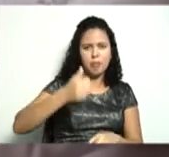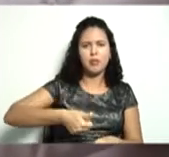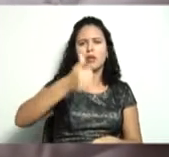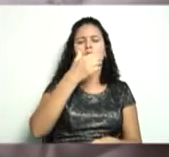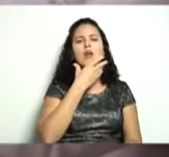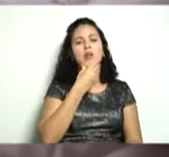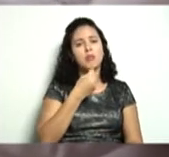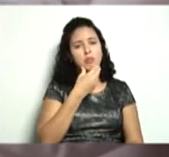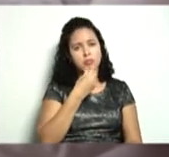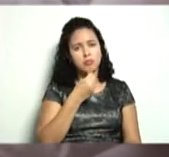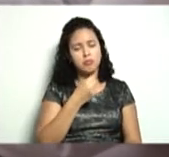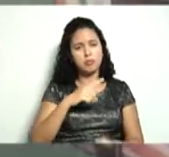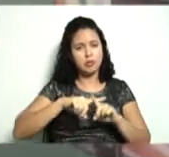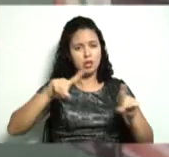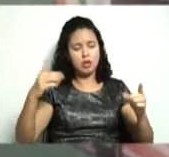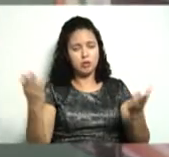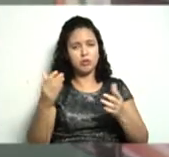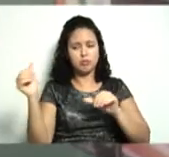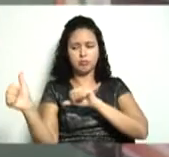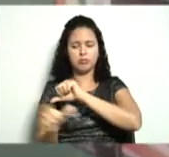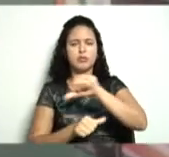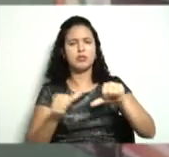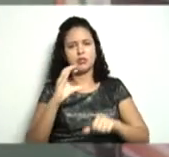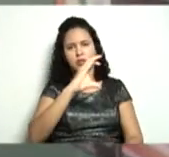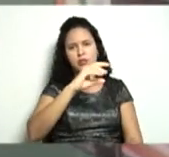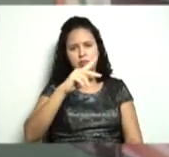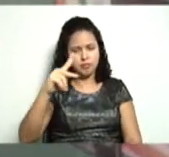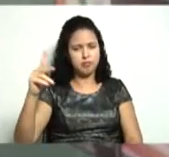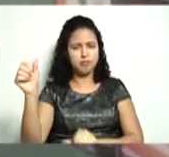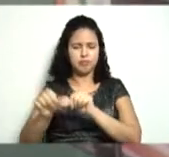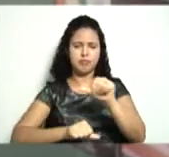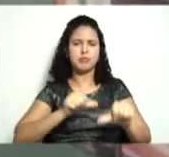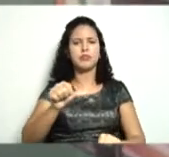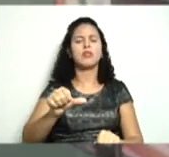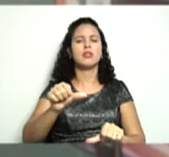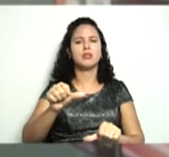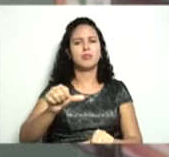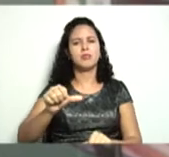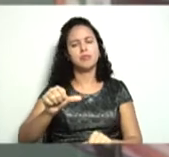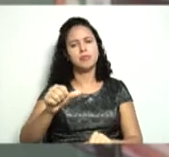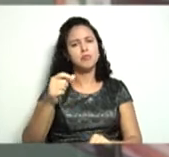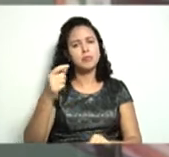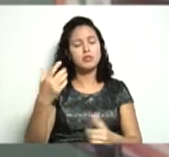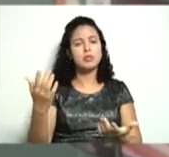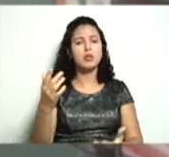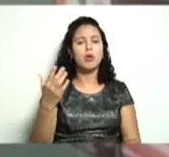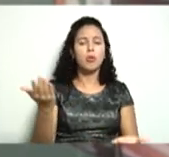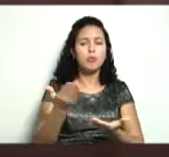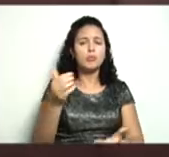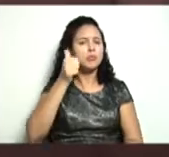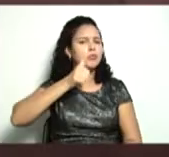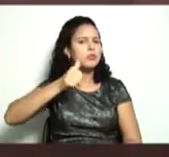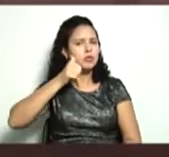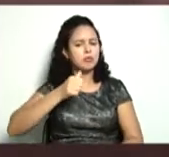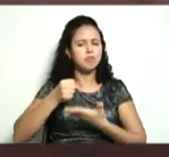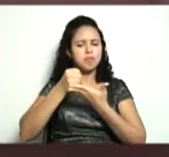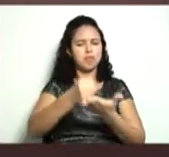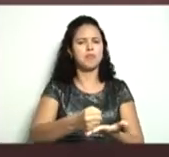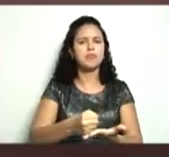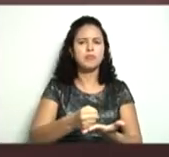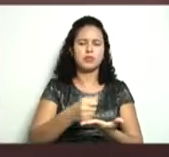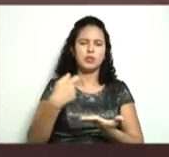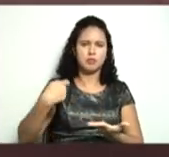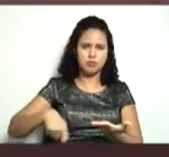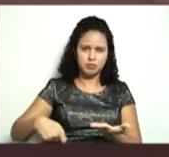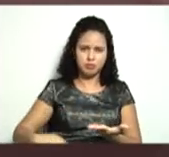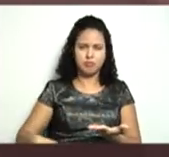está mudando, né? O próprio cooperativismo está mudando e nesse aspecto acho que as mulheres temos que participar mais. A minha